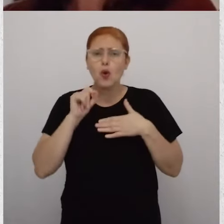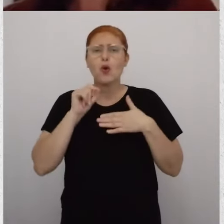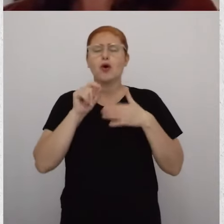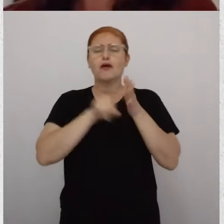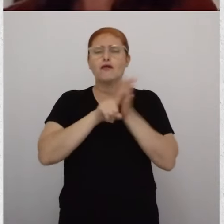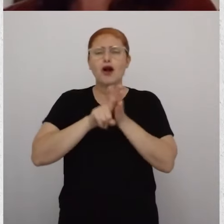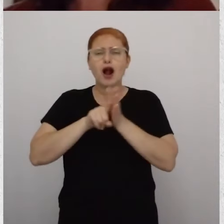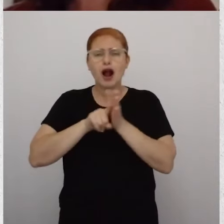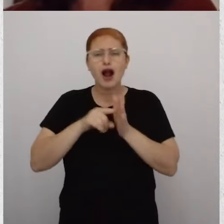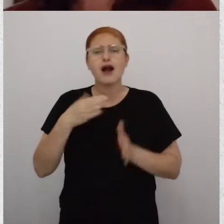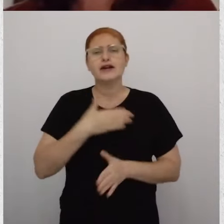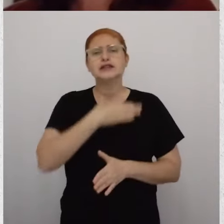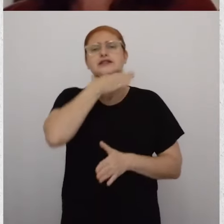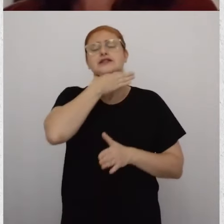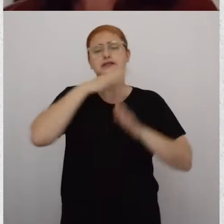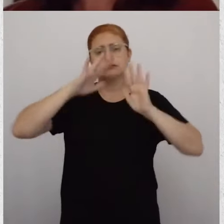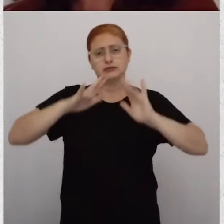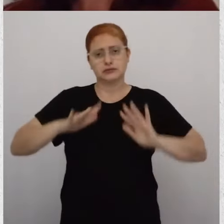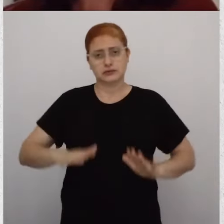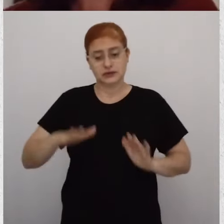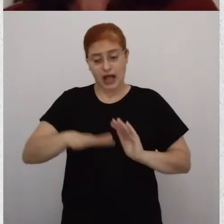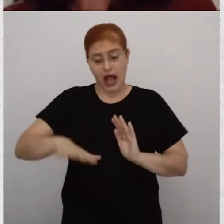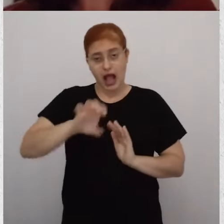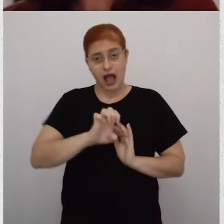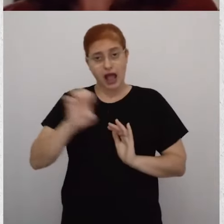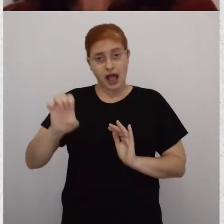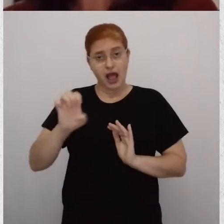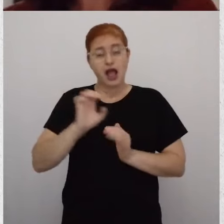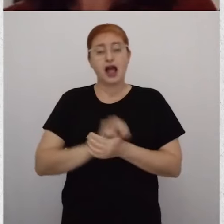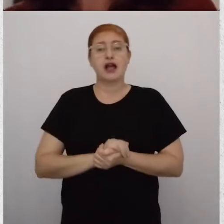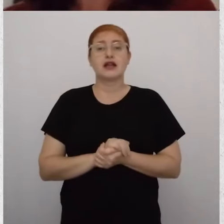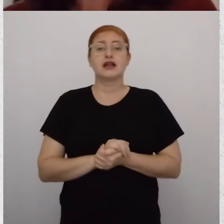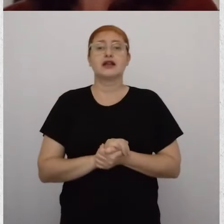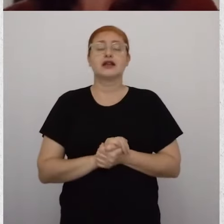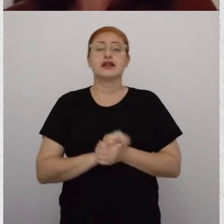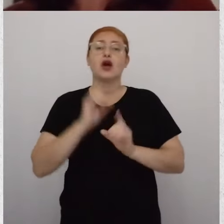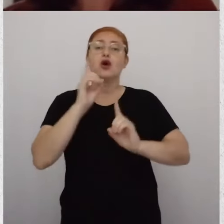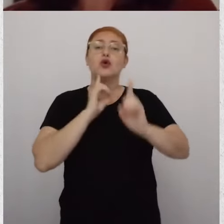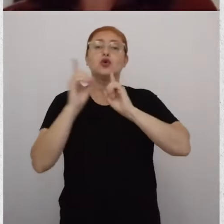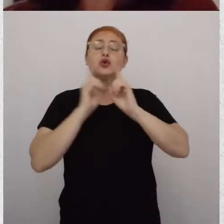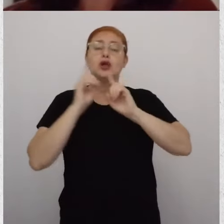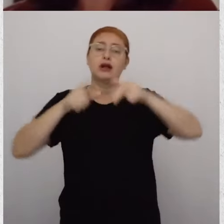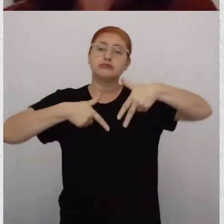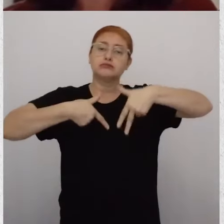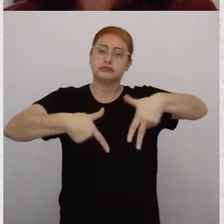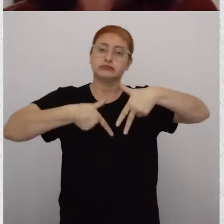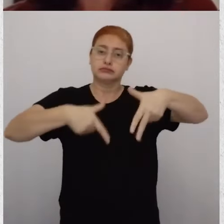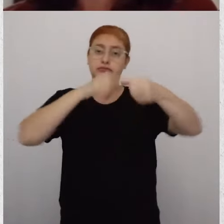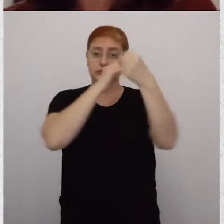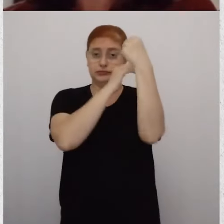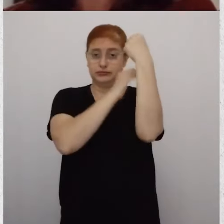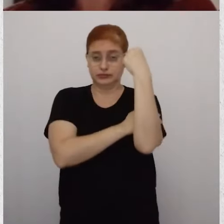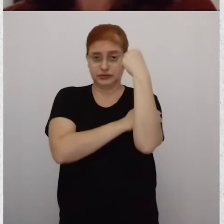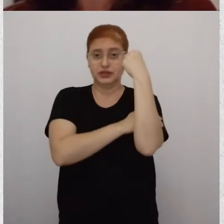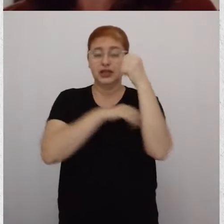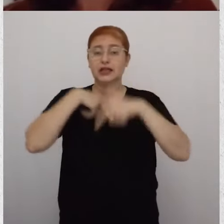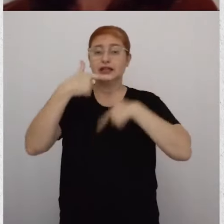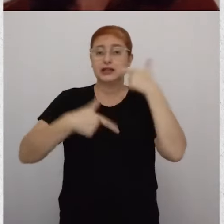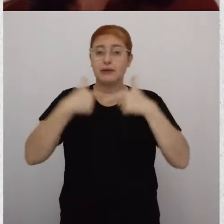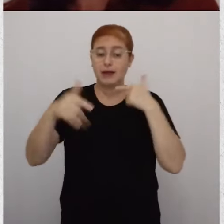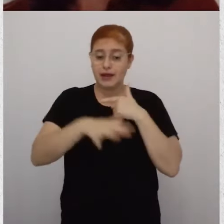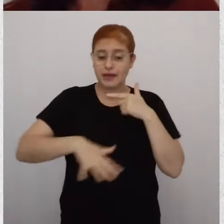essa crise do campo discursivo da esquerda em diálogo com militantes feministas que atuam na região metropolitana do